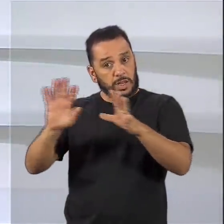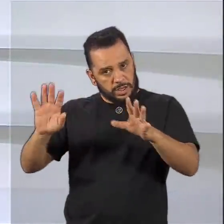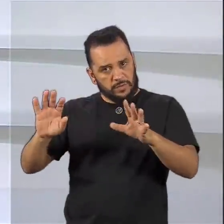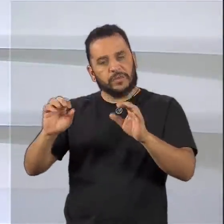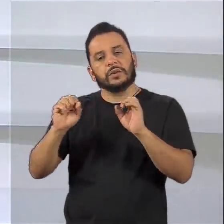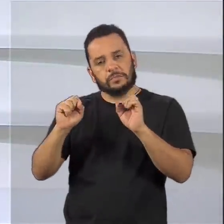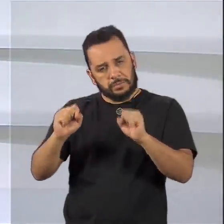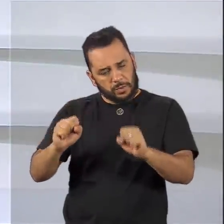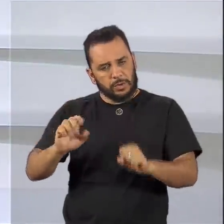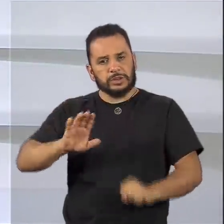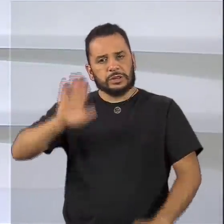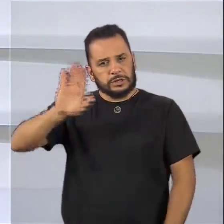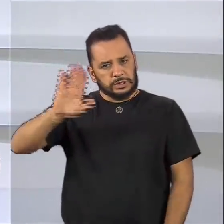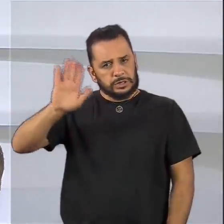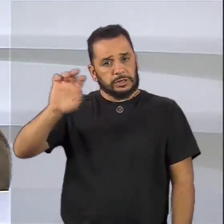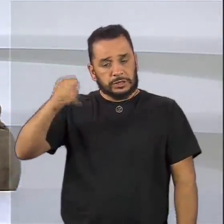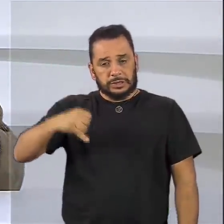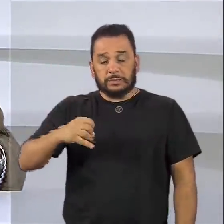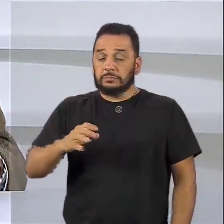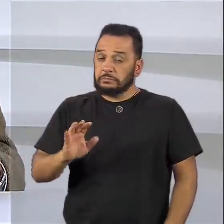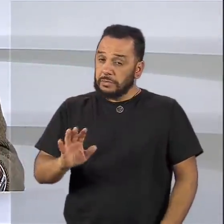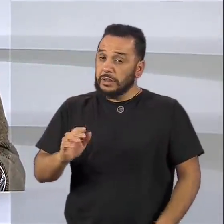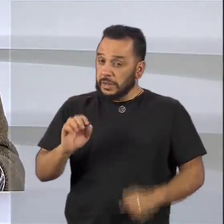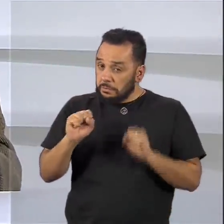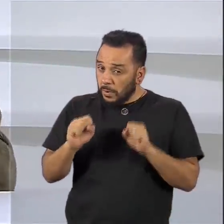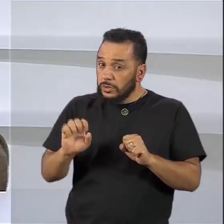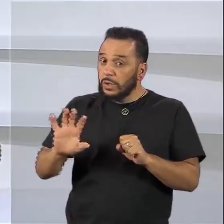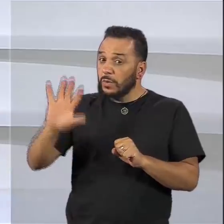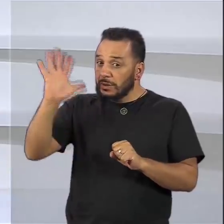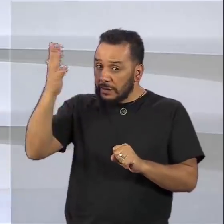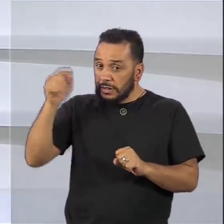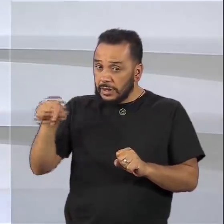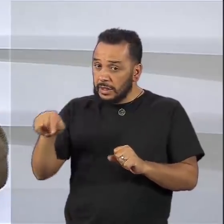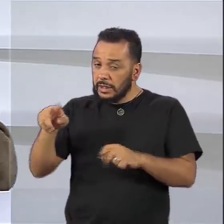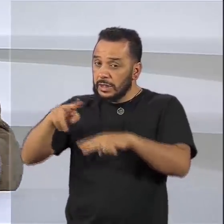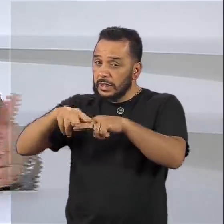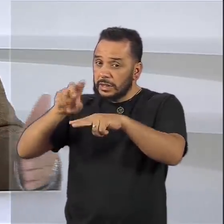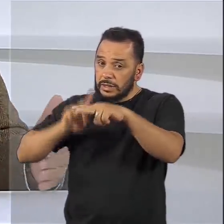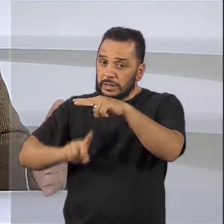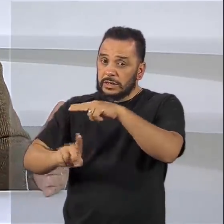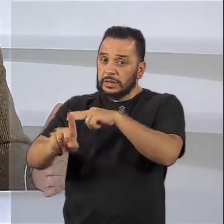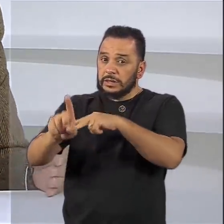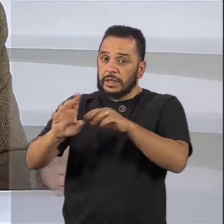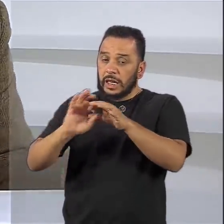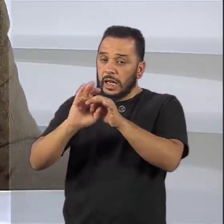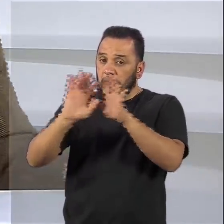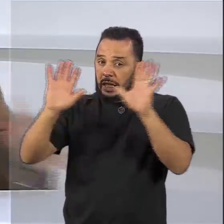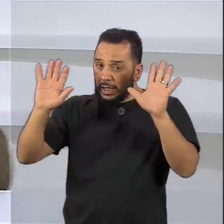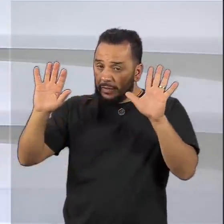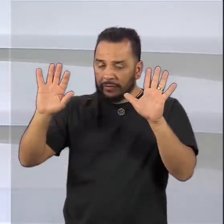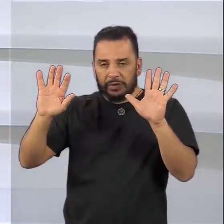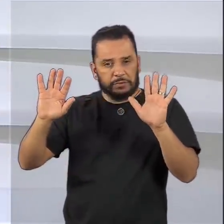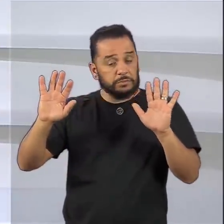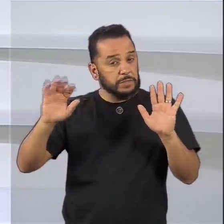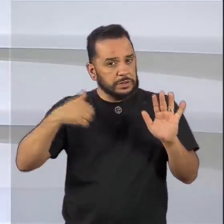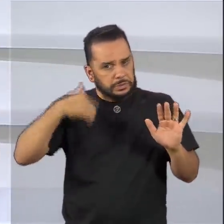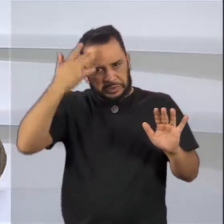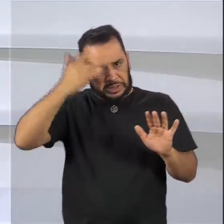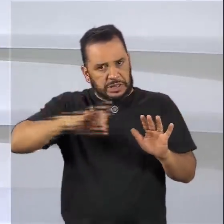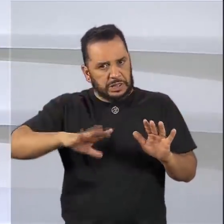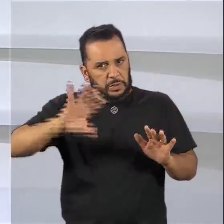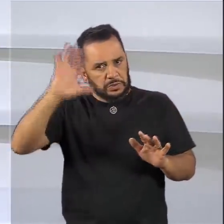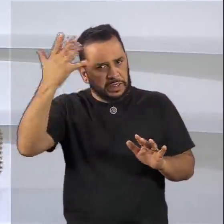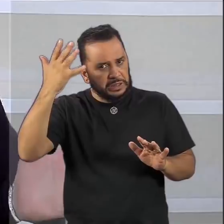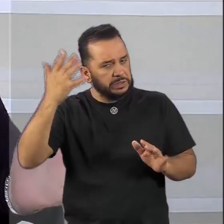ele poderá eventualmente ser absolvido, mas eu não acredito que isso aconteça e, portanto, ele não deverá ser candidato. Acho que